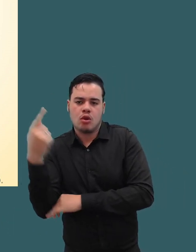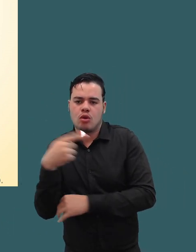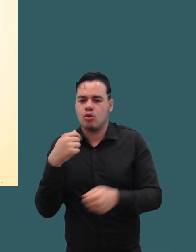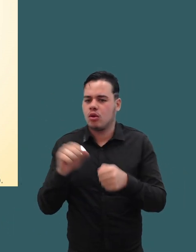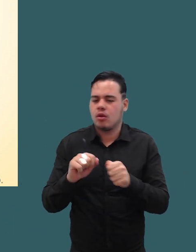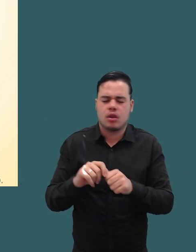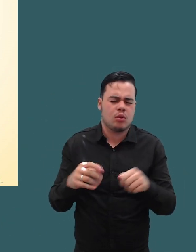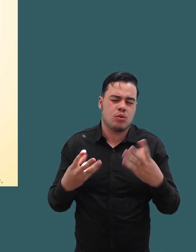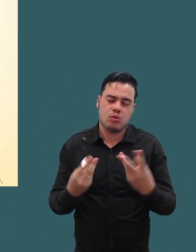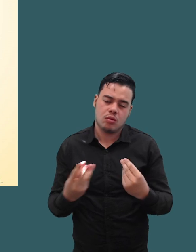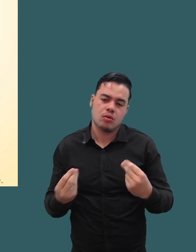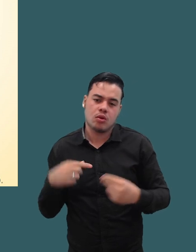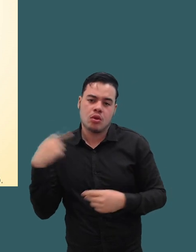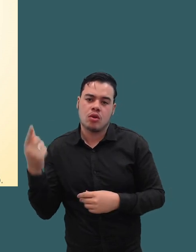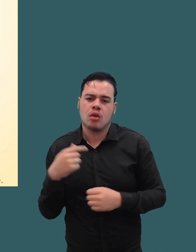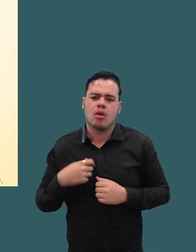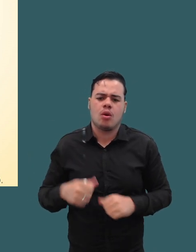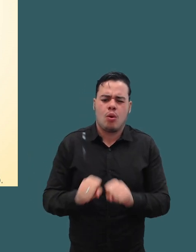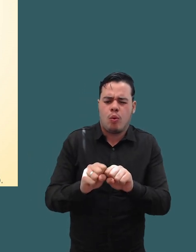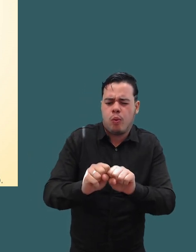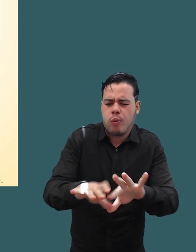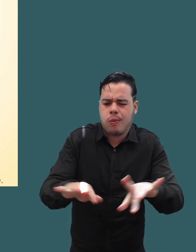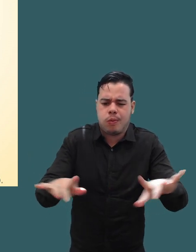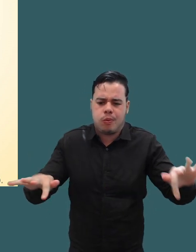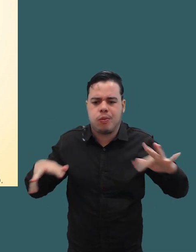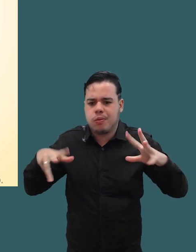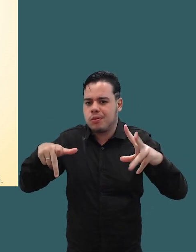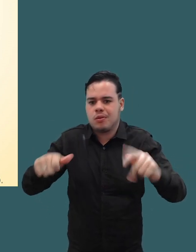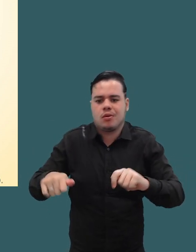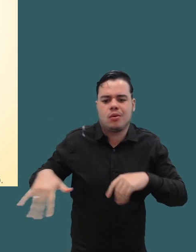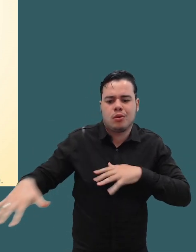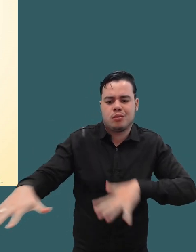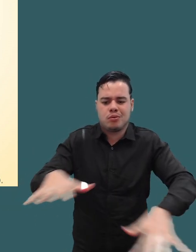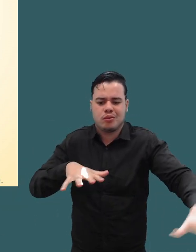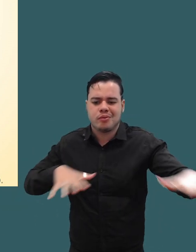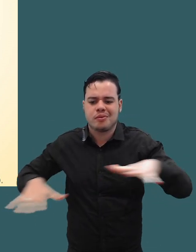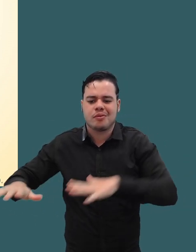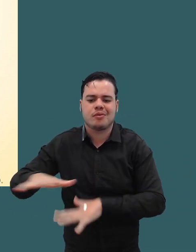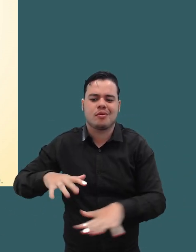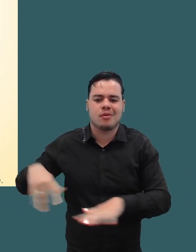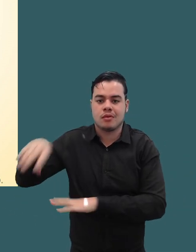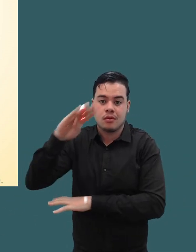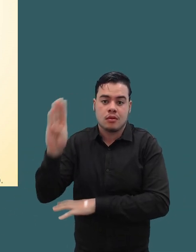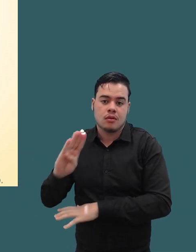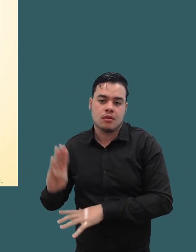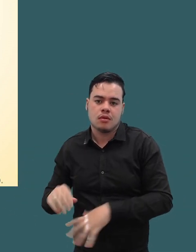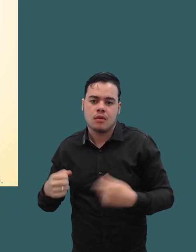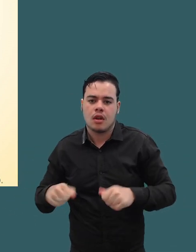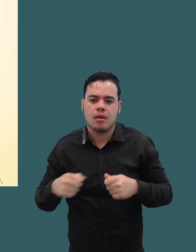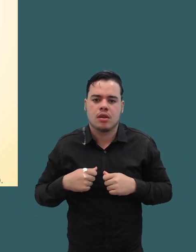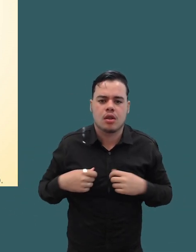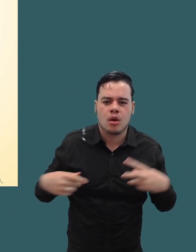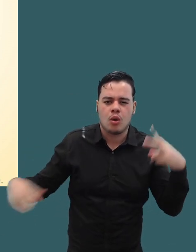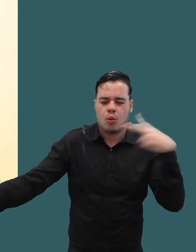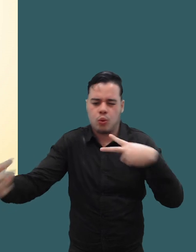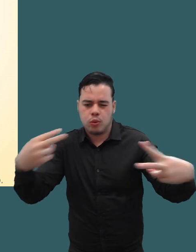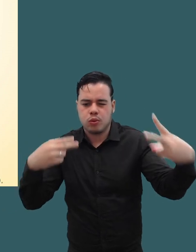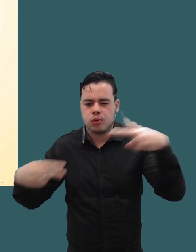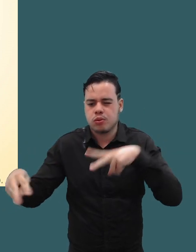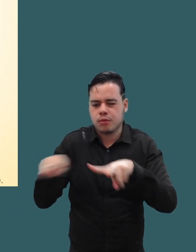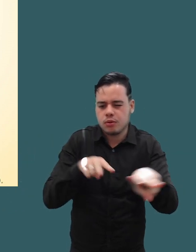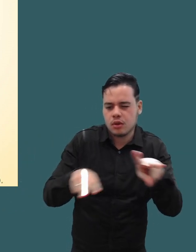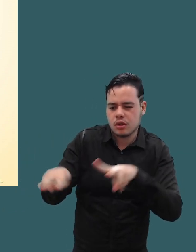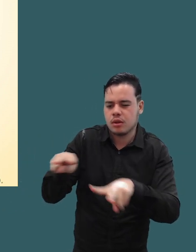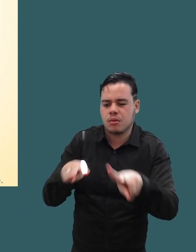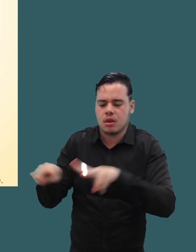muito, nós estamos espalhados em todo o território nacional e nós precisamos dar visibilidade ao que nós